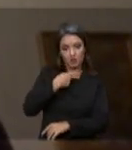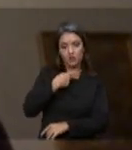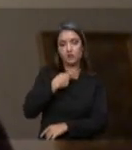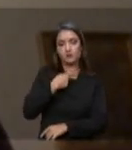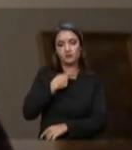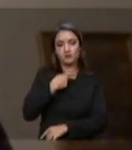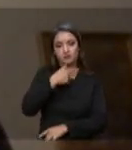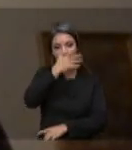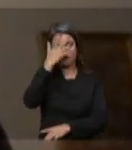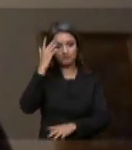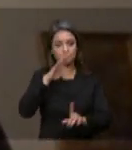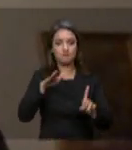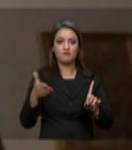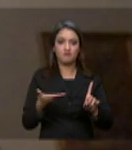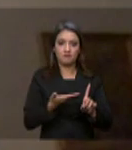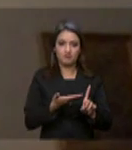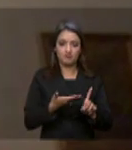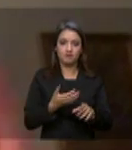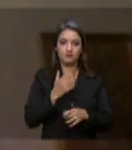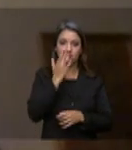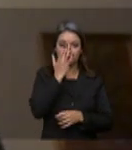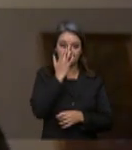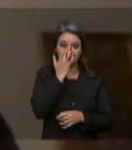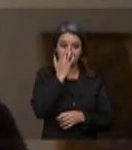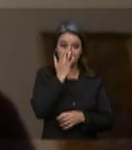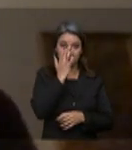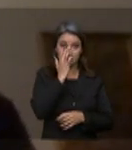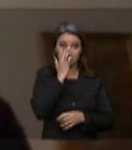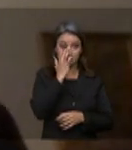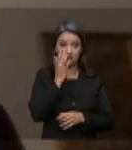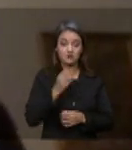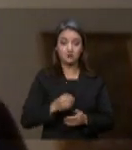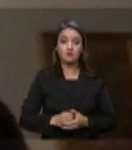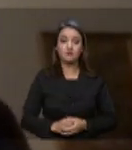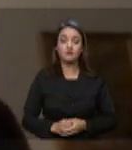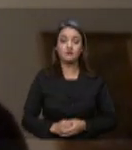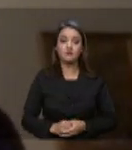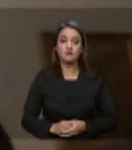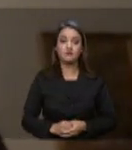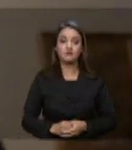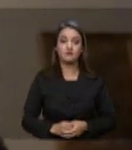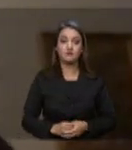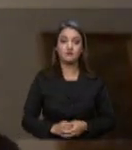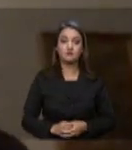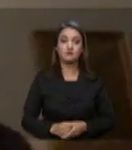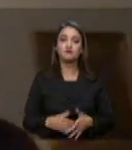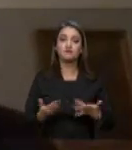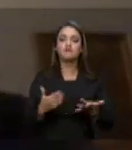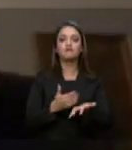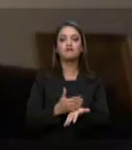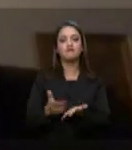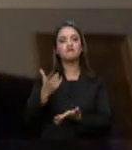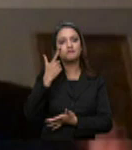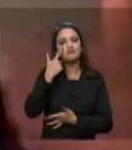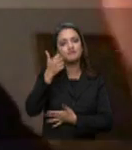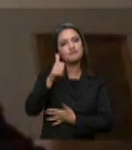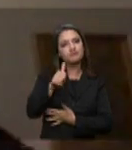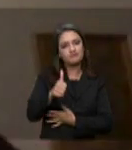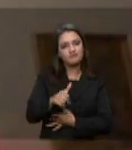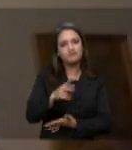acusado é feito esse enquadramento eu passo análise dos